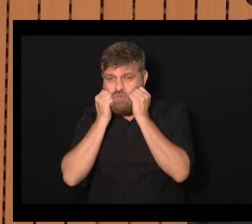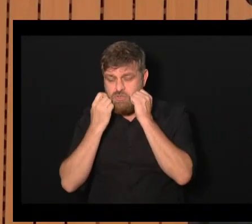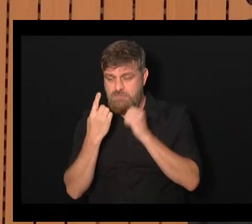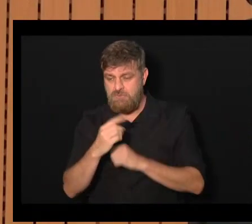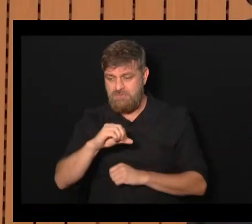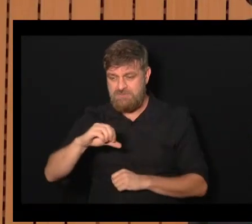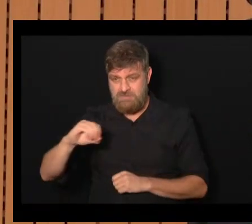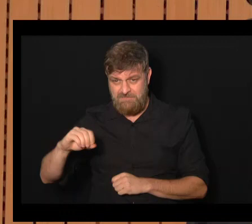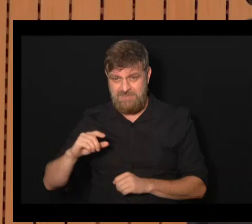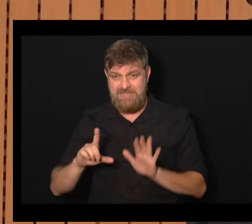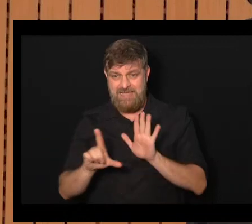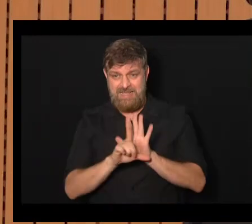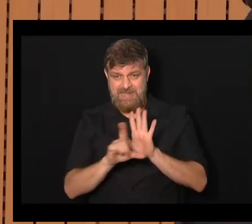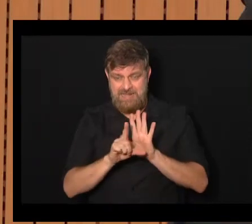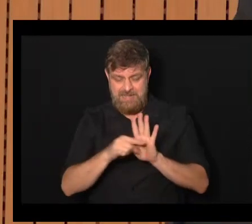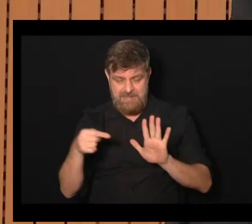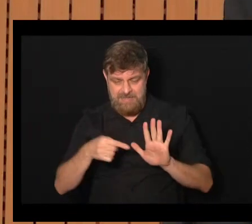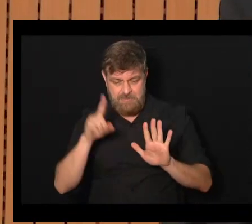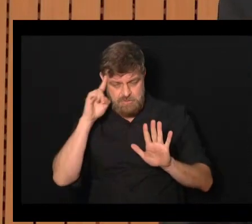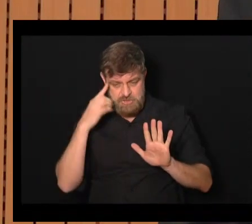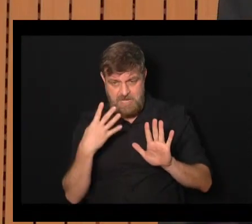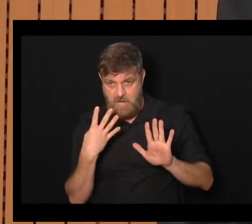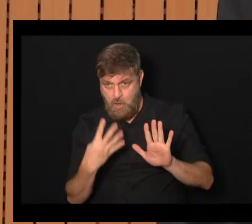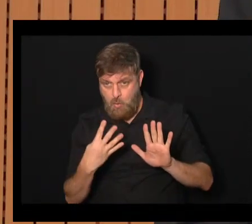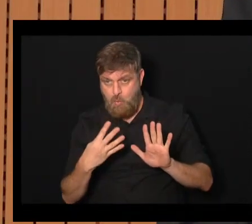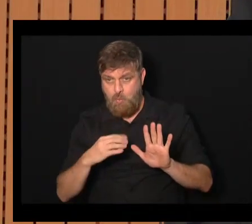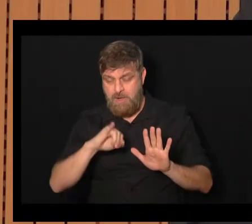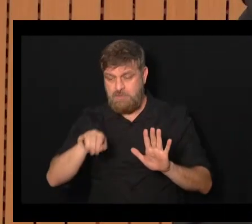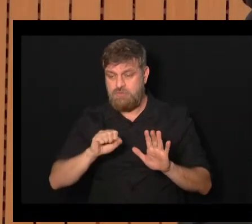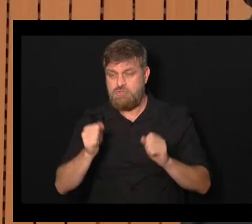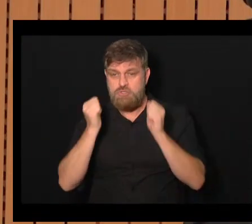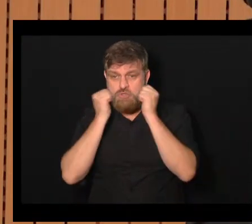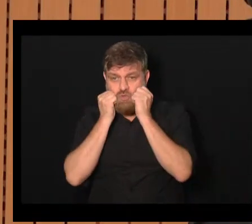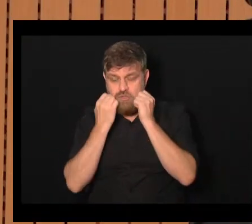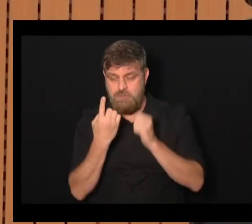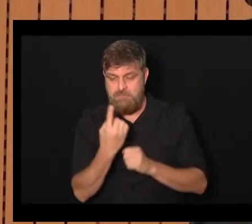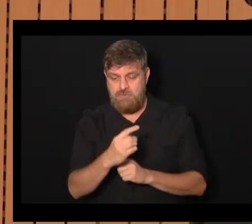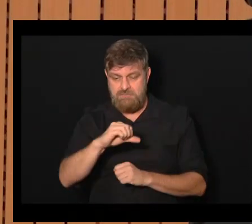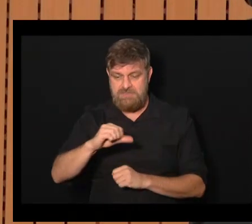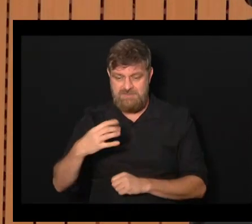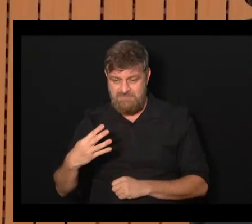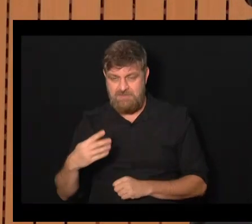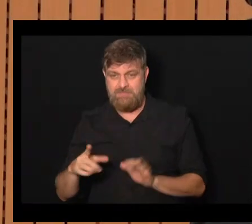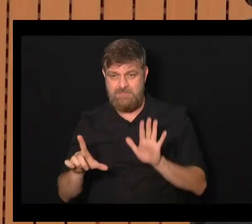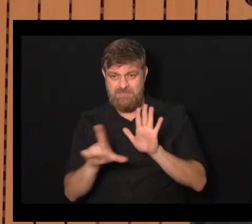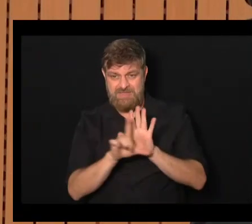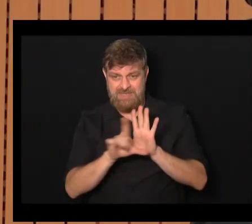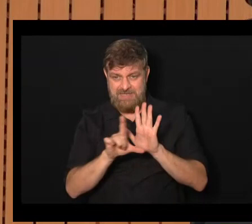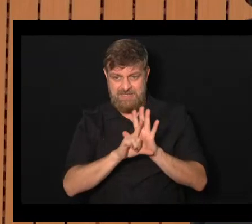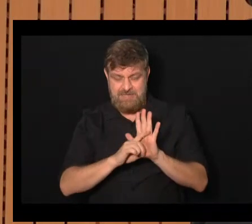número 8.906, de 4 de julho de 1994, e revoga a lei número